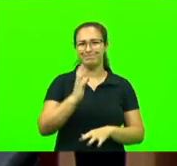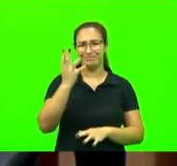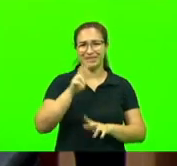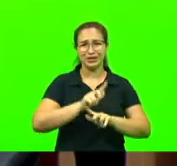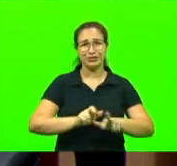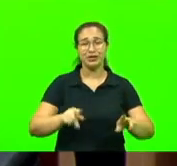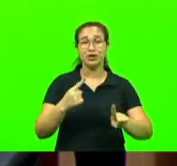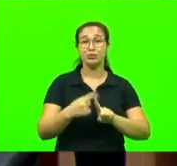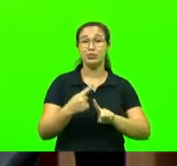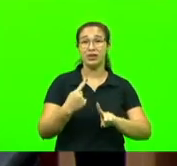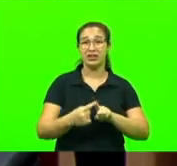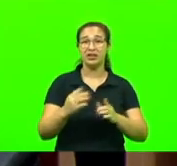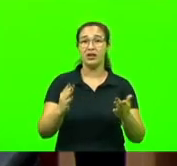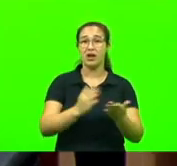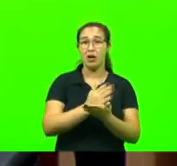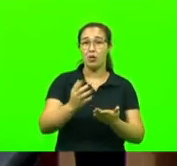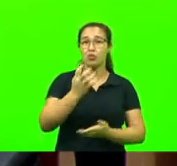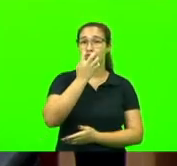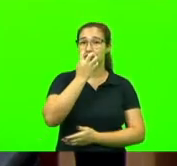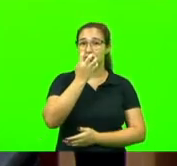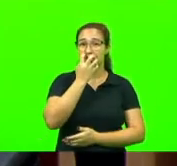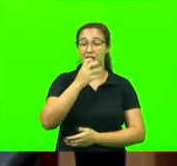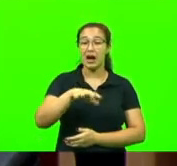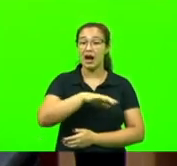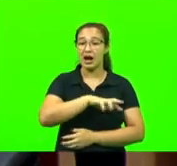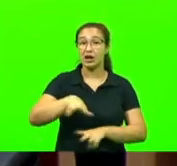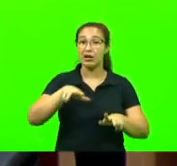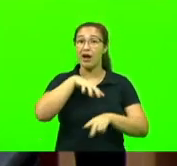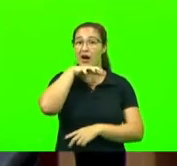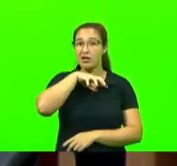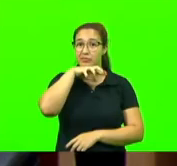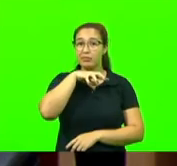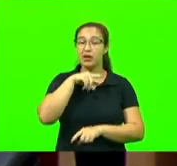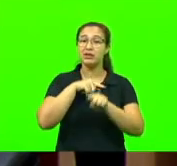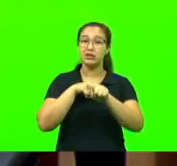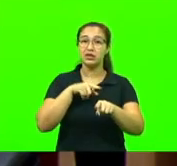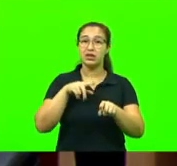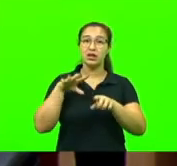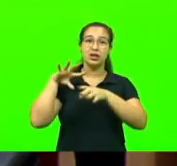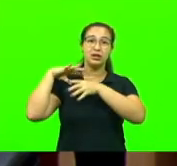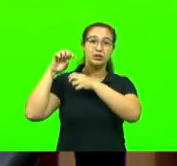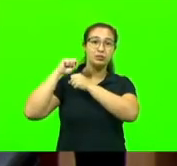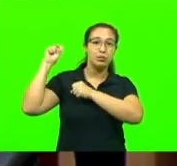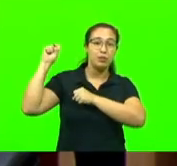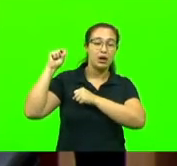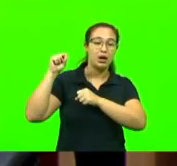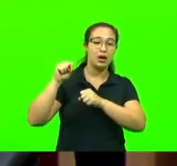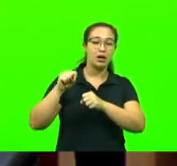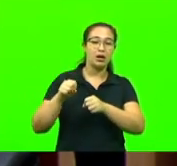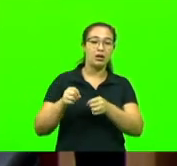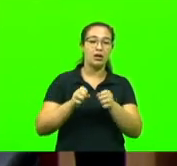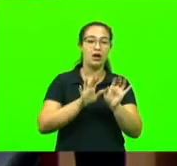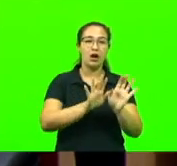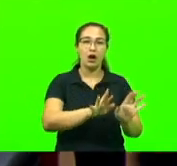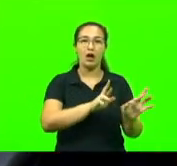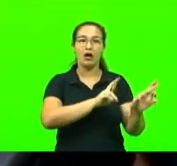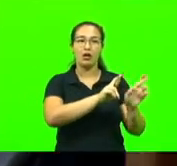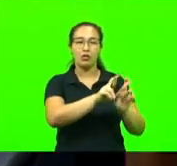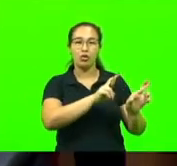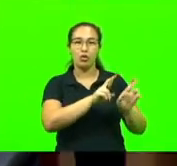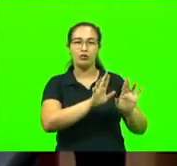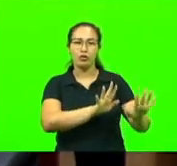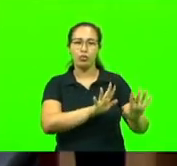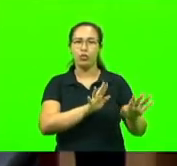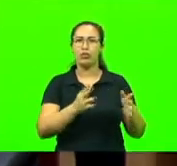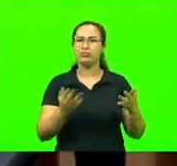animais. Que, eventualmente, são presos nas margens das nossas rodovias. Né?